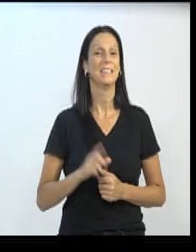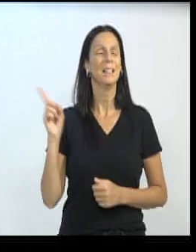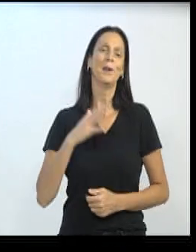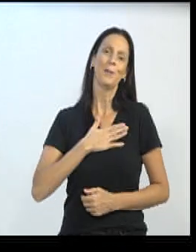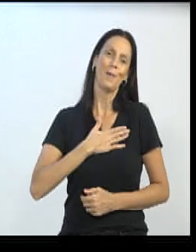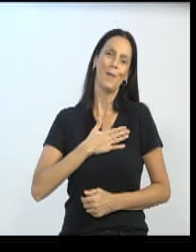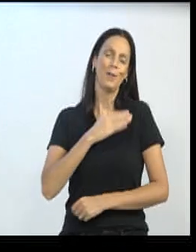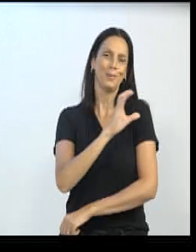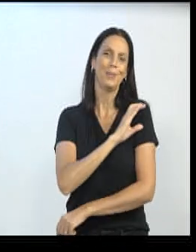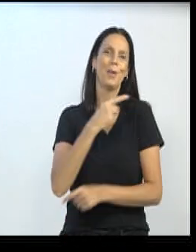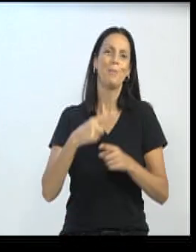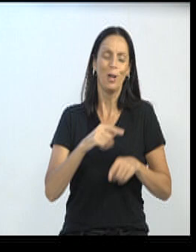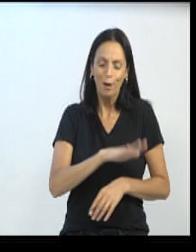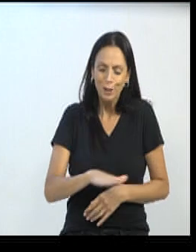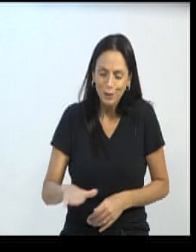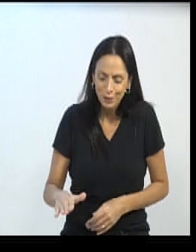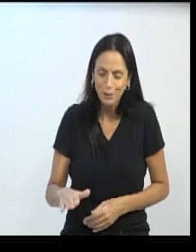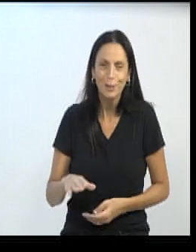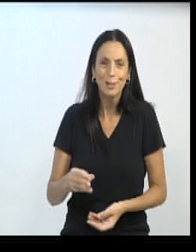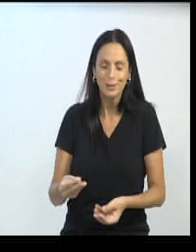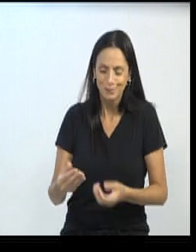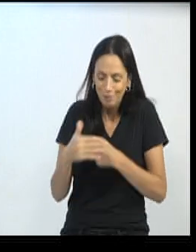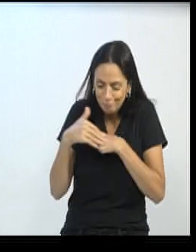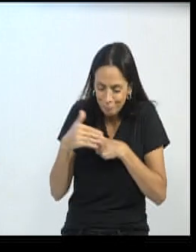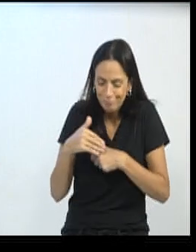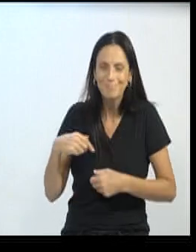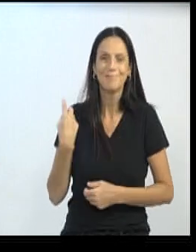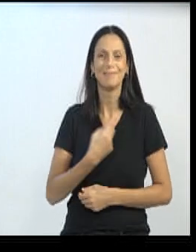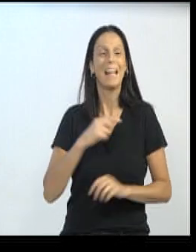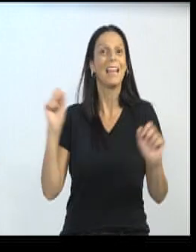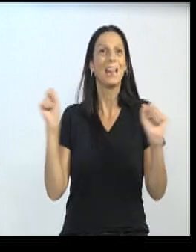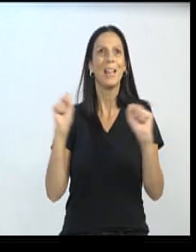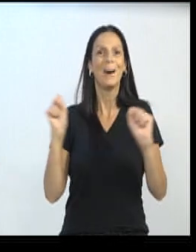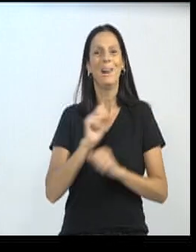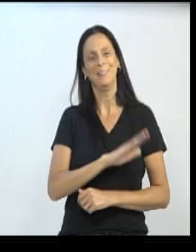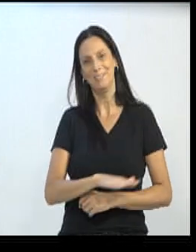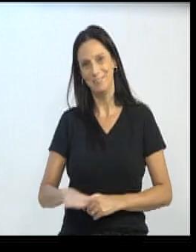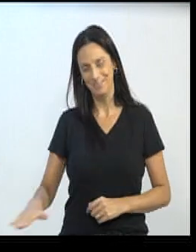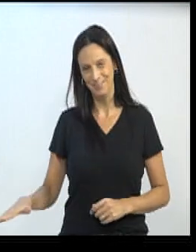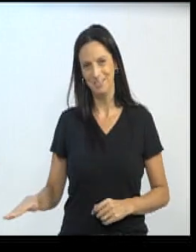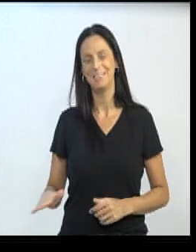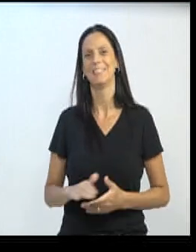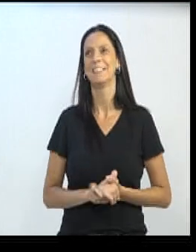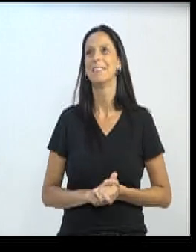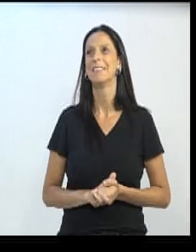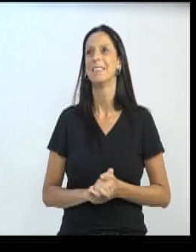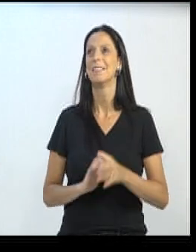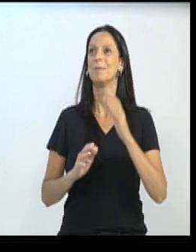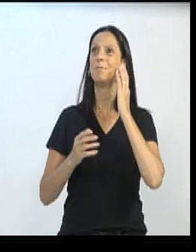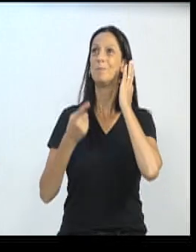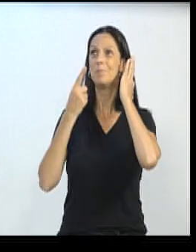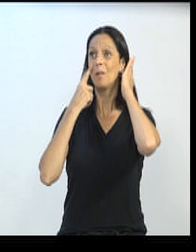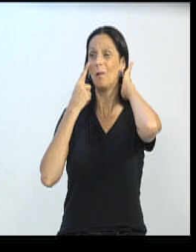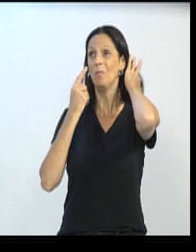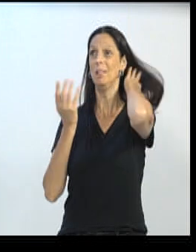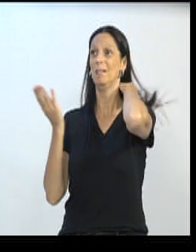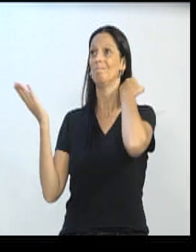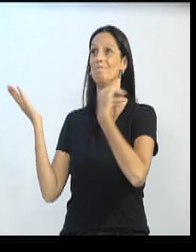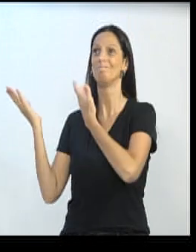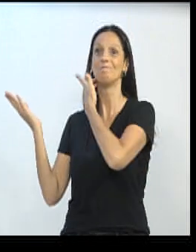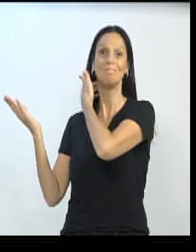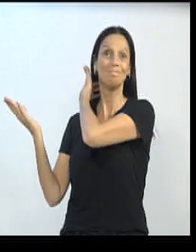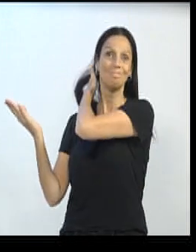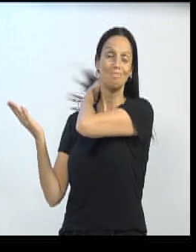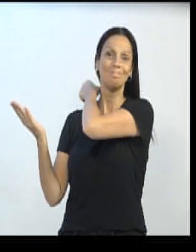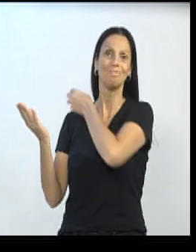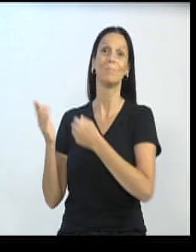sei porque a gente tem um carinho das Crianças isso é extremamente importante adoro a educação infantil já falei aqui várias vezes e aí a gente observa Olha só assim